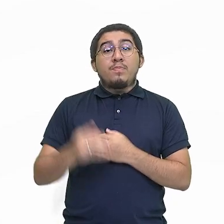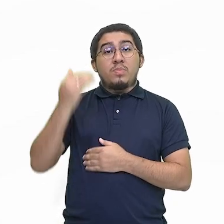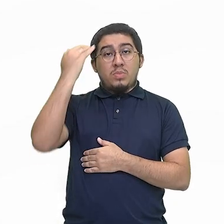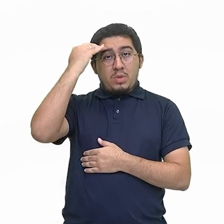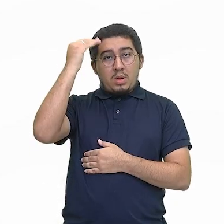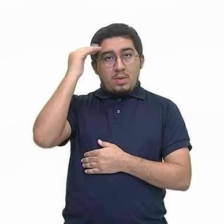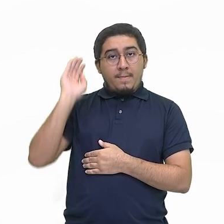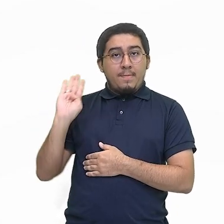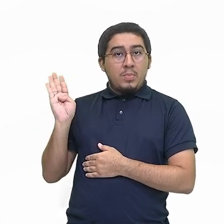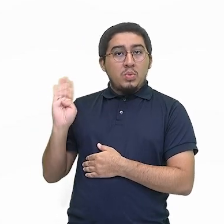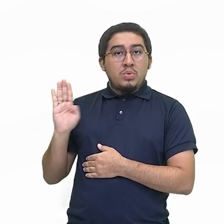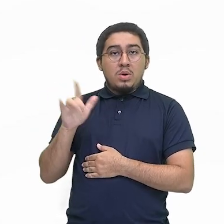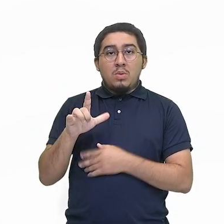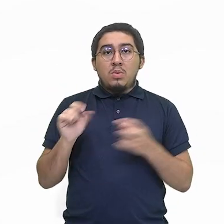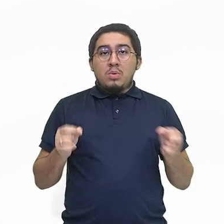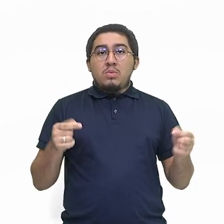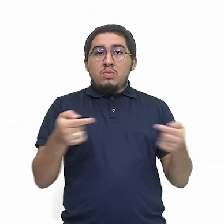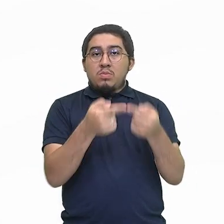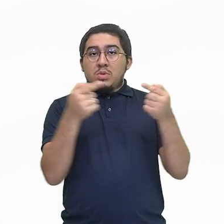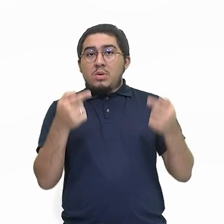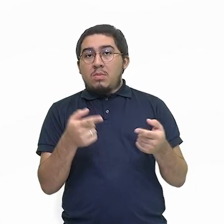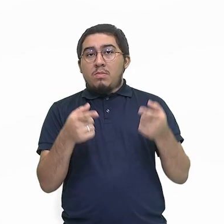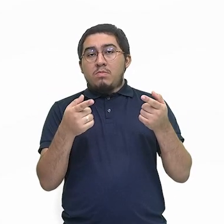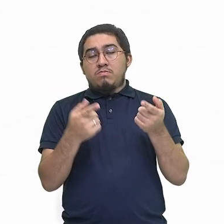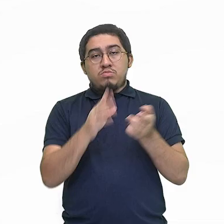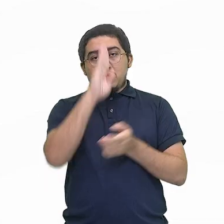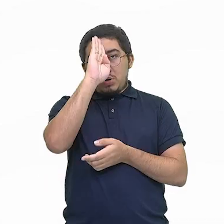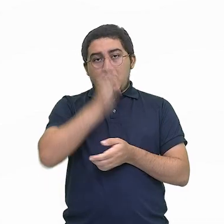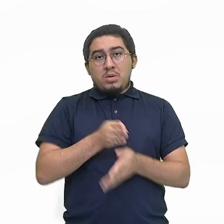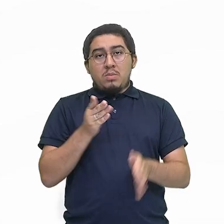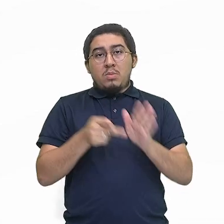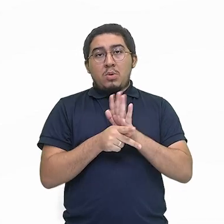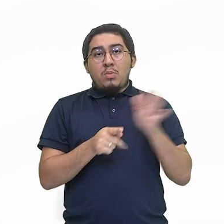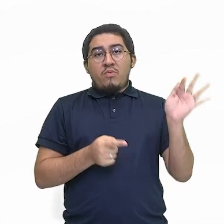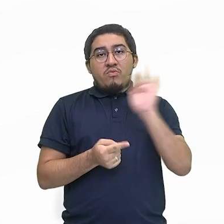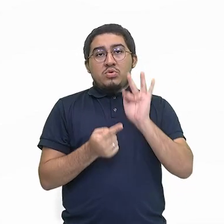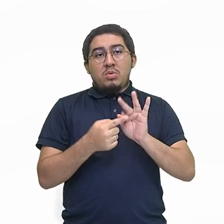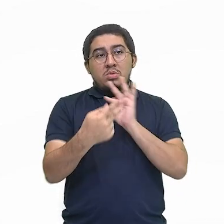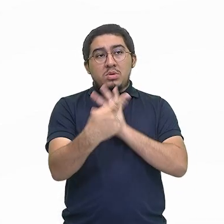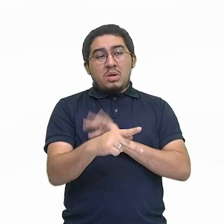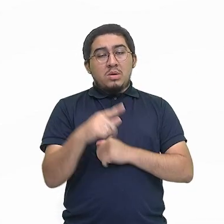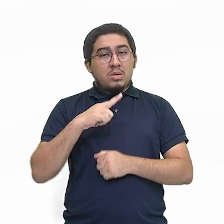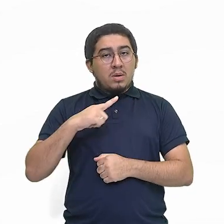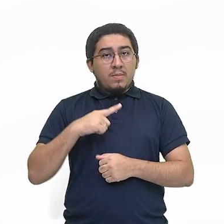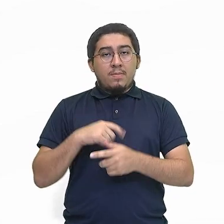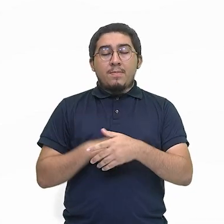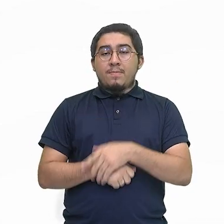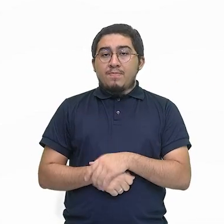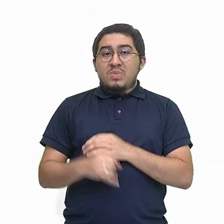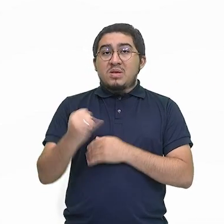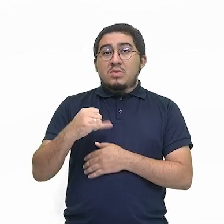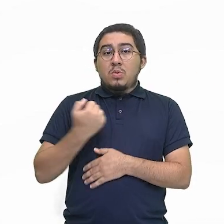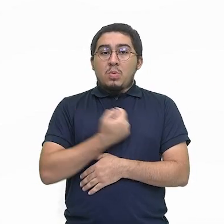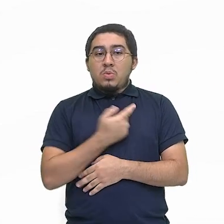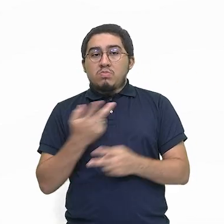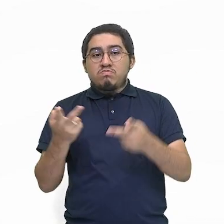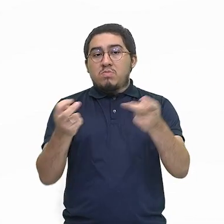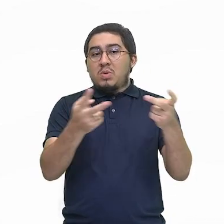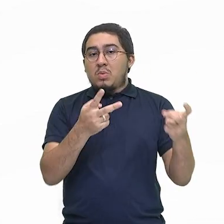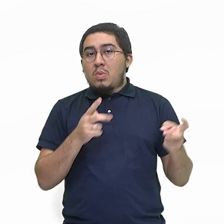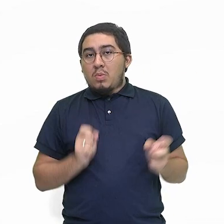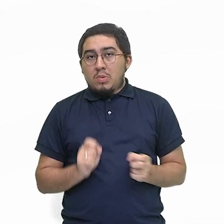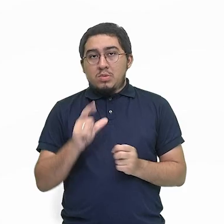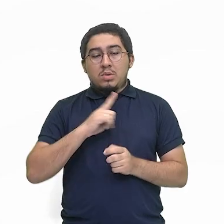estrutura, ela está diretamente relacionada à função que ela desempenha. Então, se nós observarmos